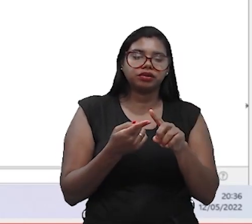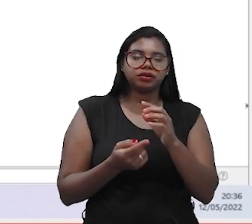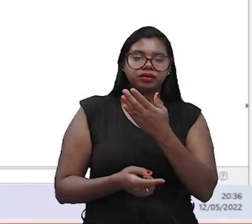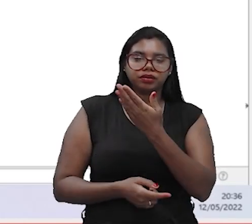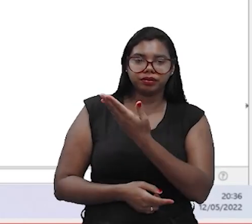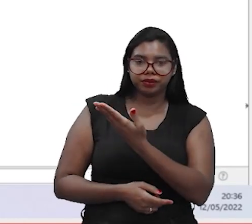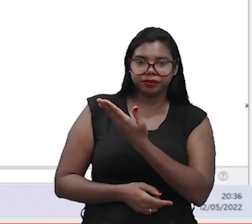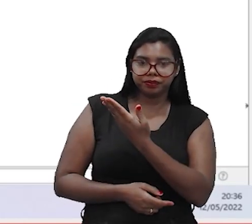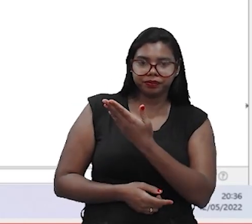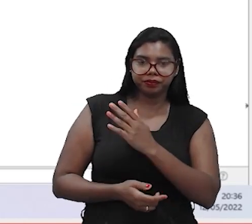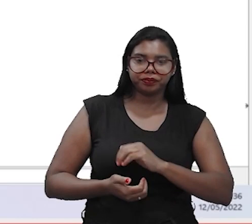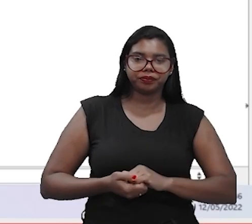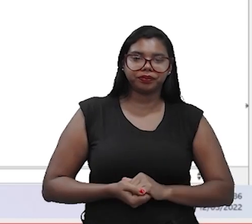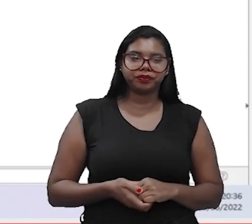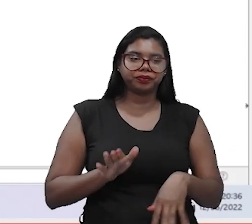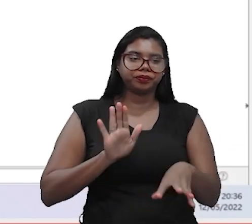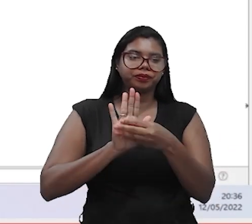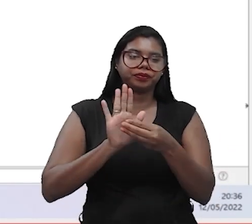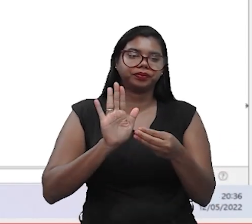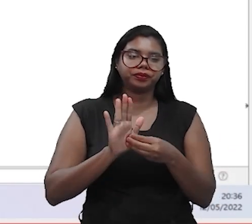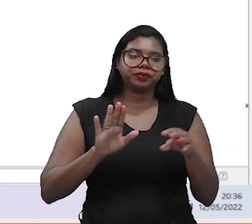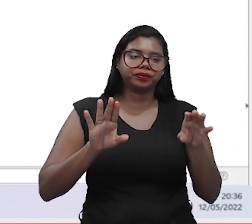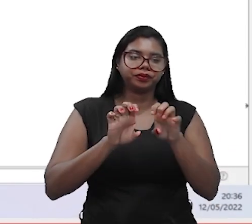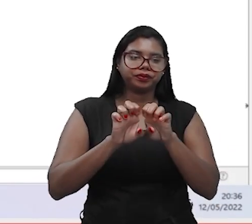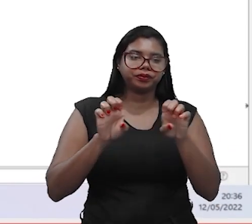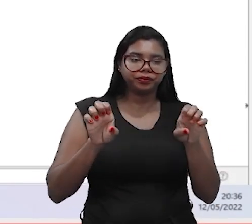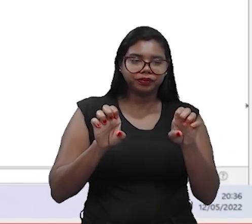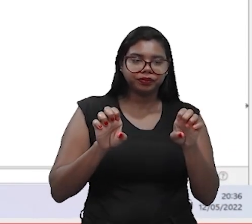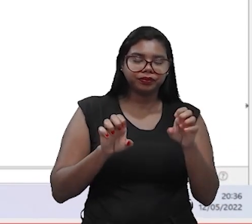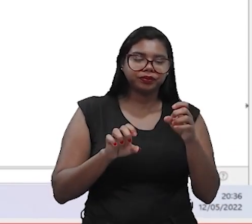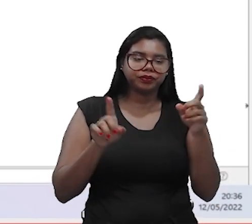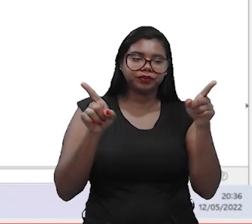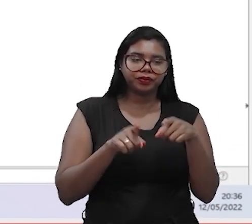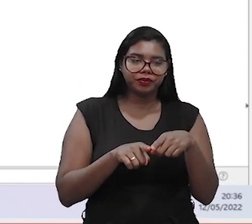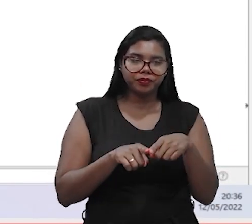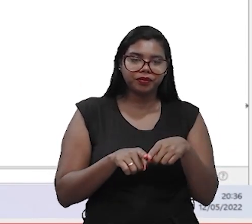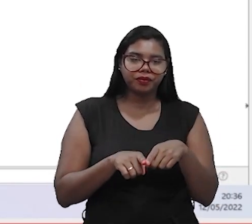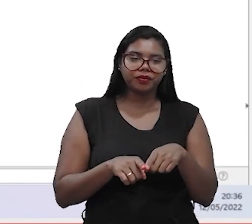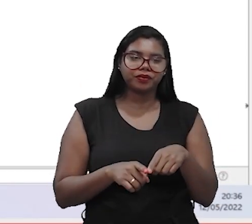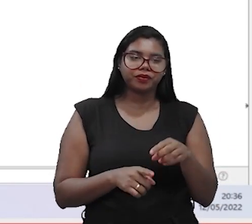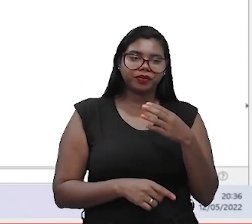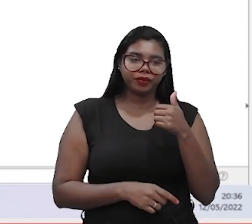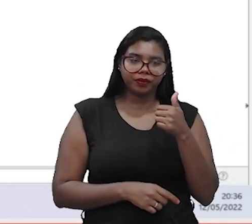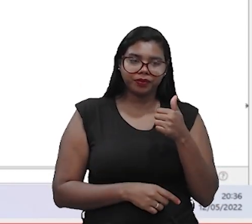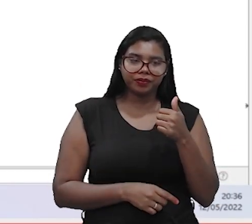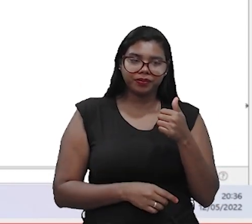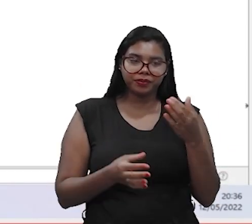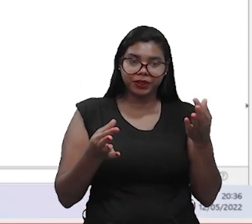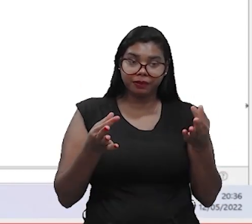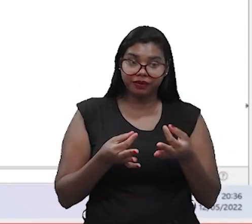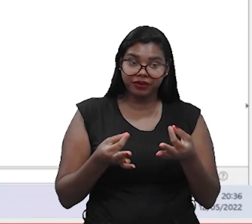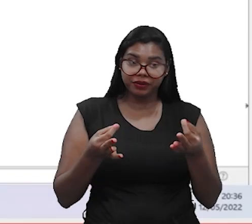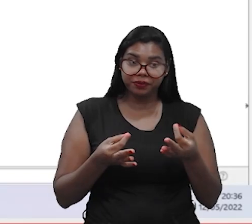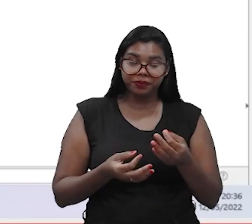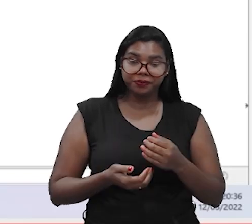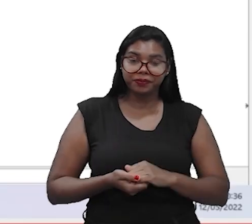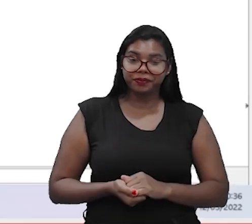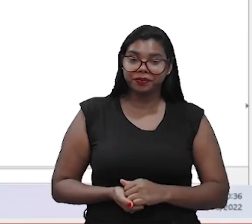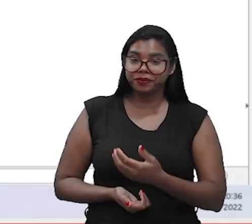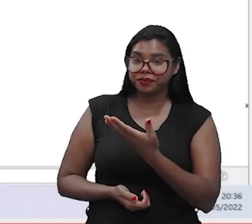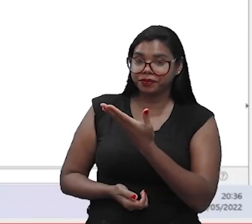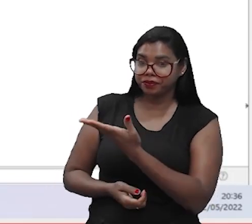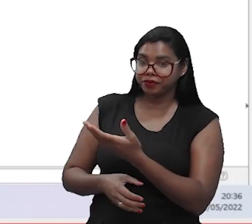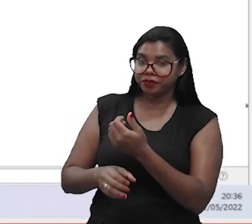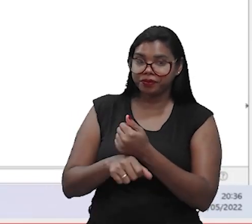ou aplica a equação do x do vértice. Show de bola? Perfeito? E aí eu posso calcular também o y